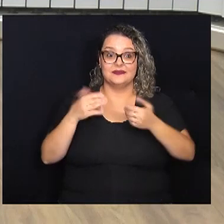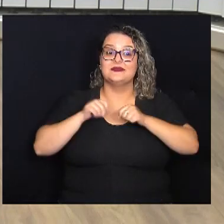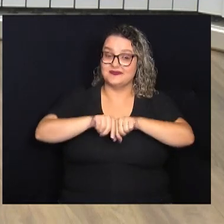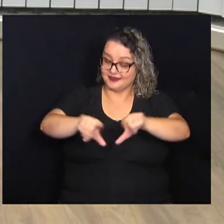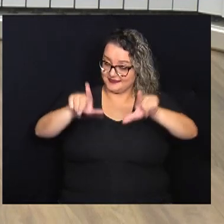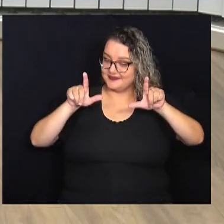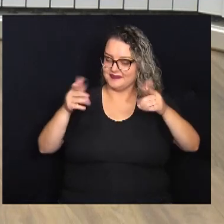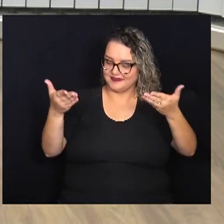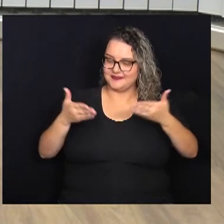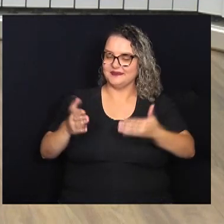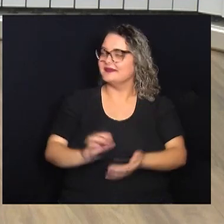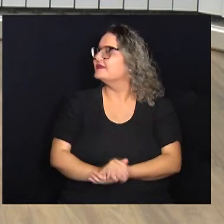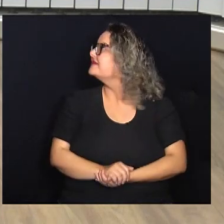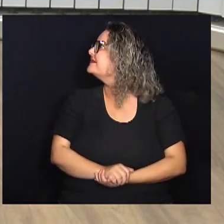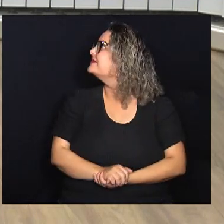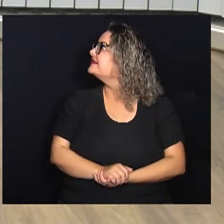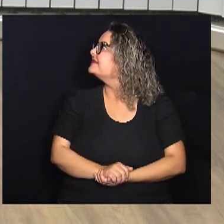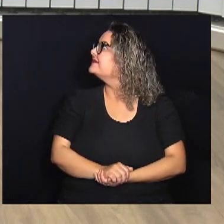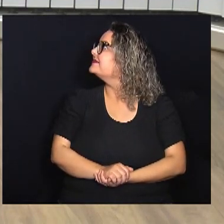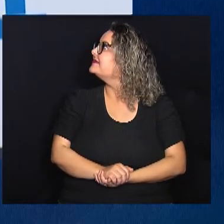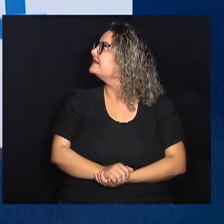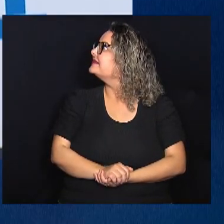destaques desta edição.